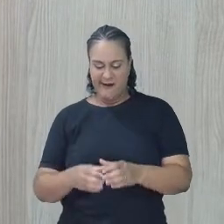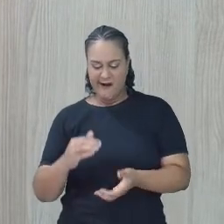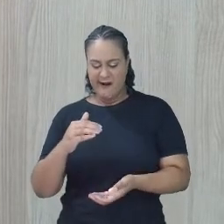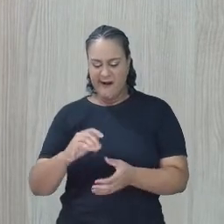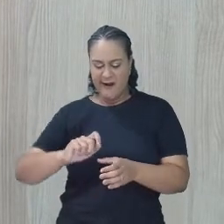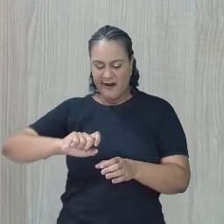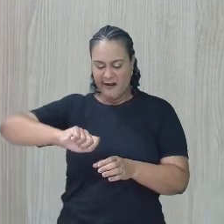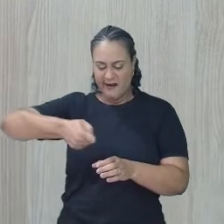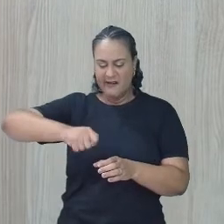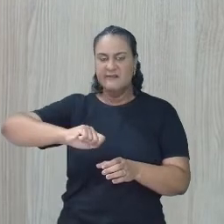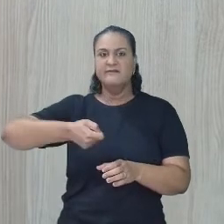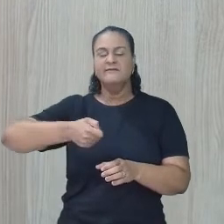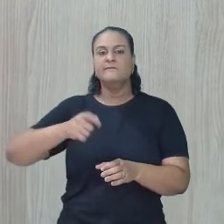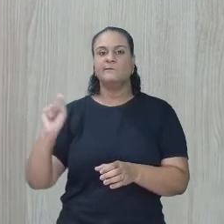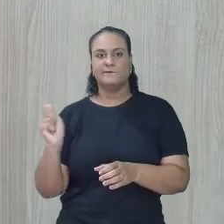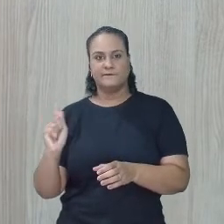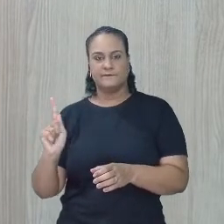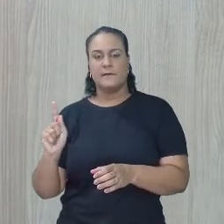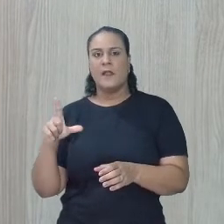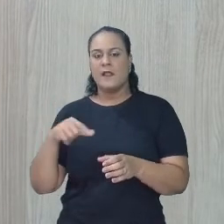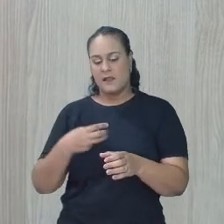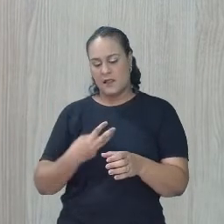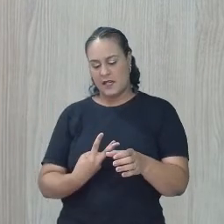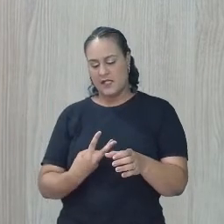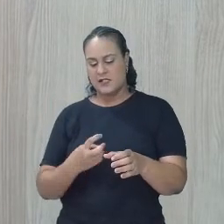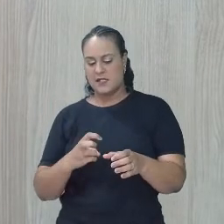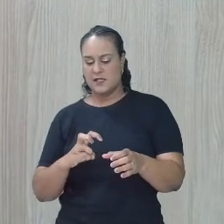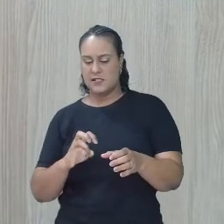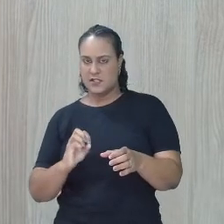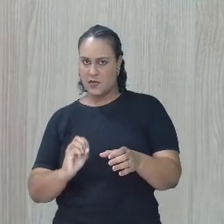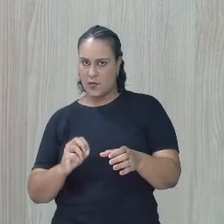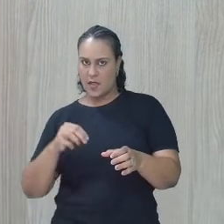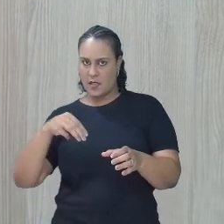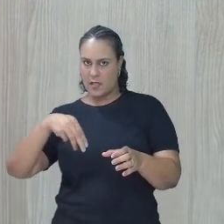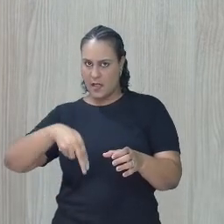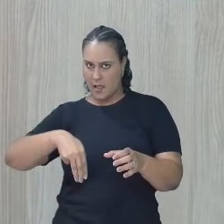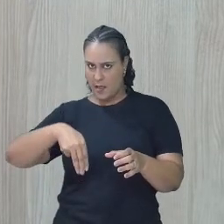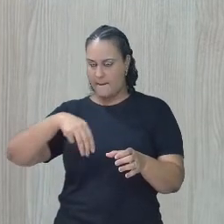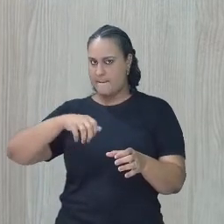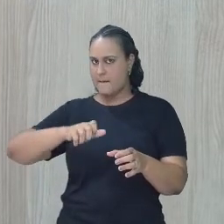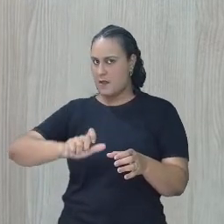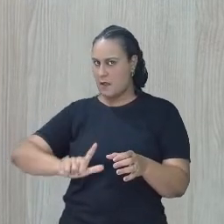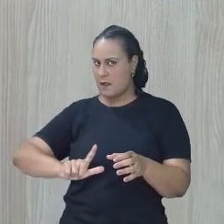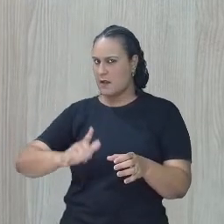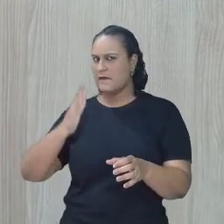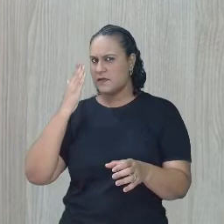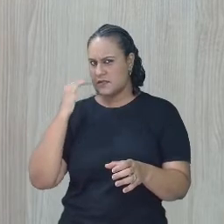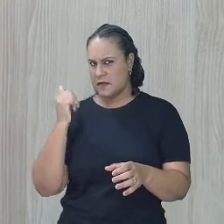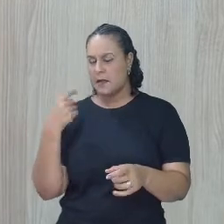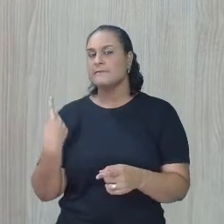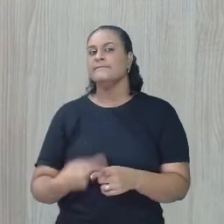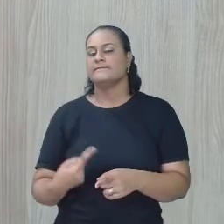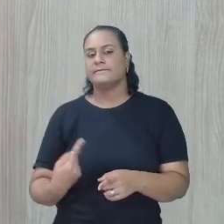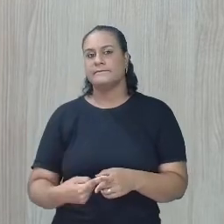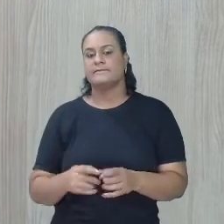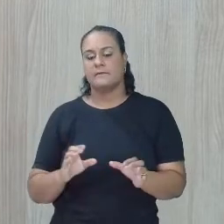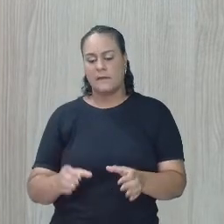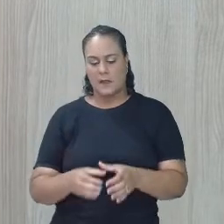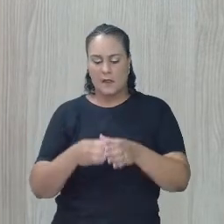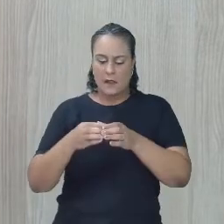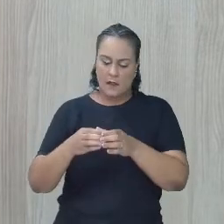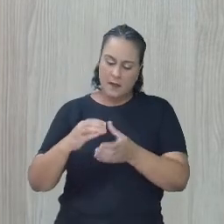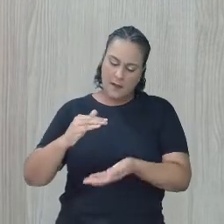lá descrito 350 ml, né? Você sabe o que é isso porque você está pegando aquilo